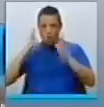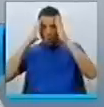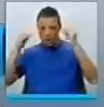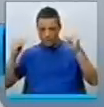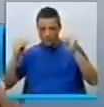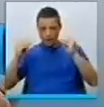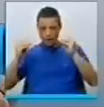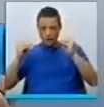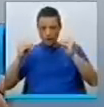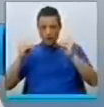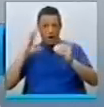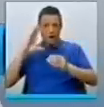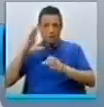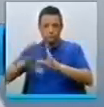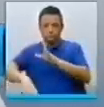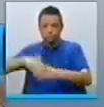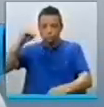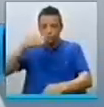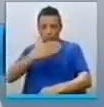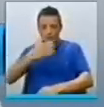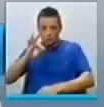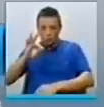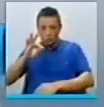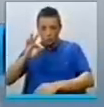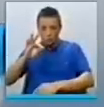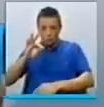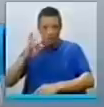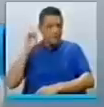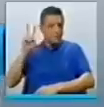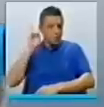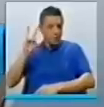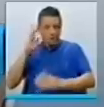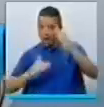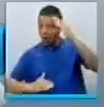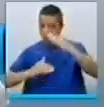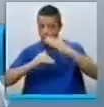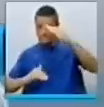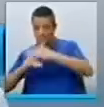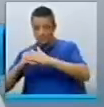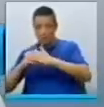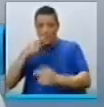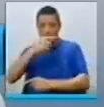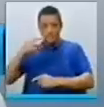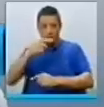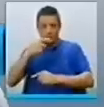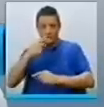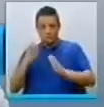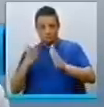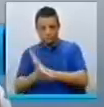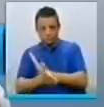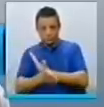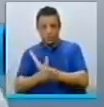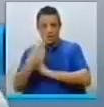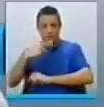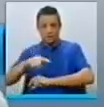na altura era por sorteio acima de 14 valores eram considerado o limite digamos o limite mínimo para se considerar com o indivíduo tinha qualidade